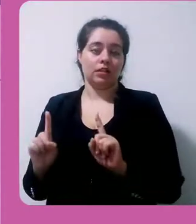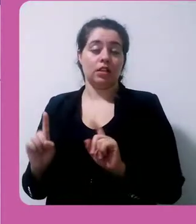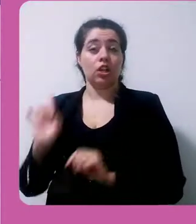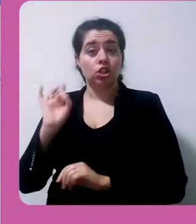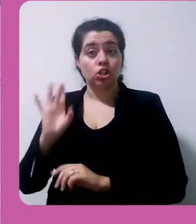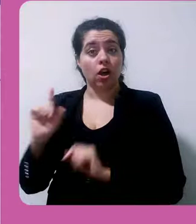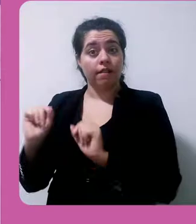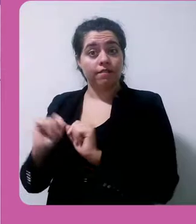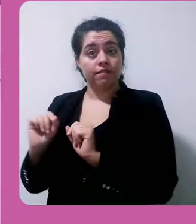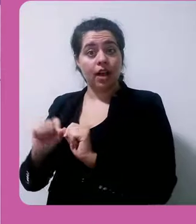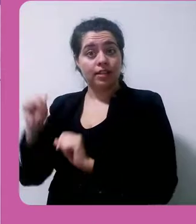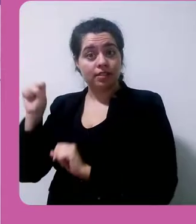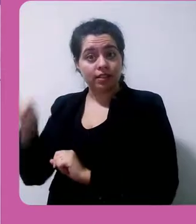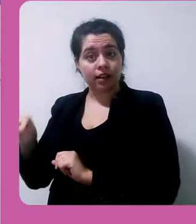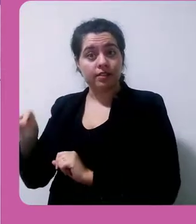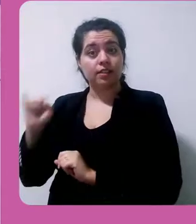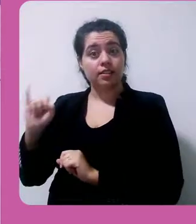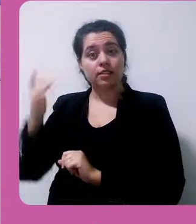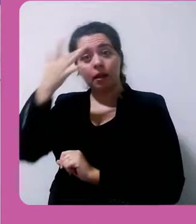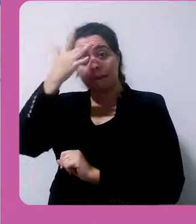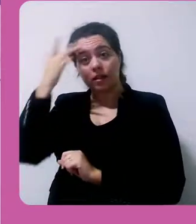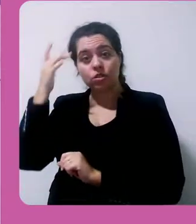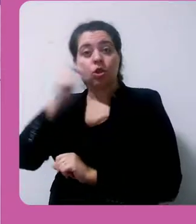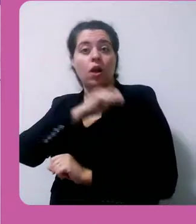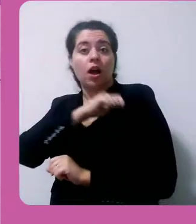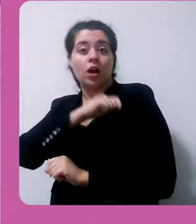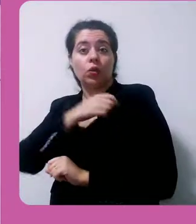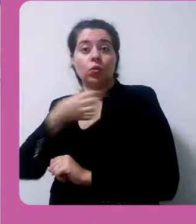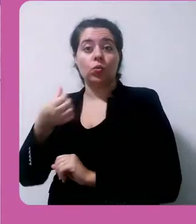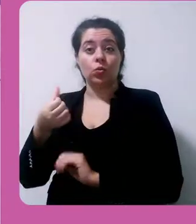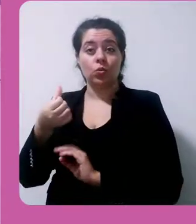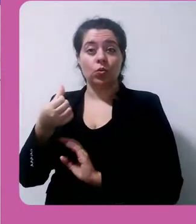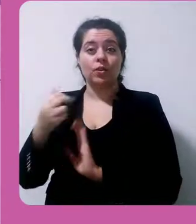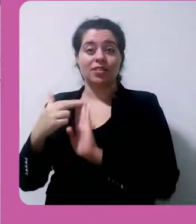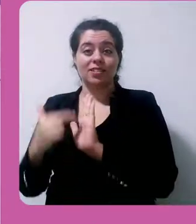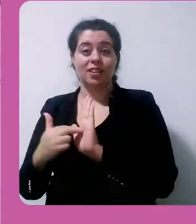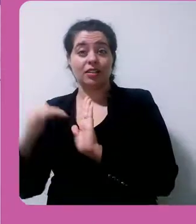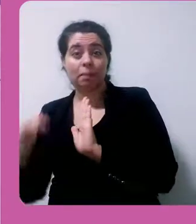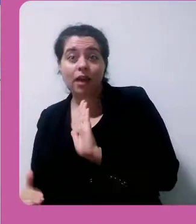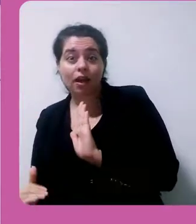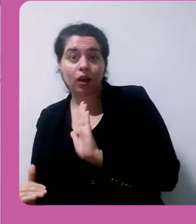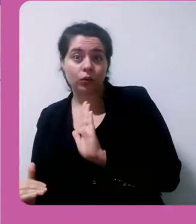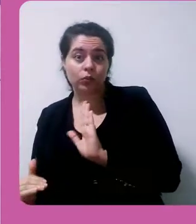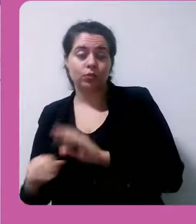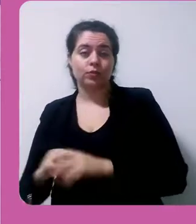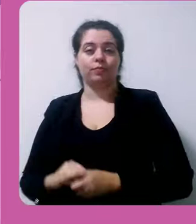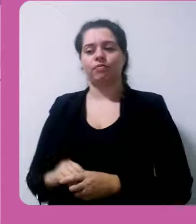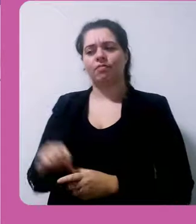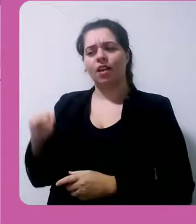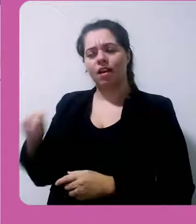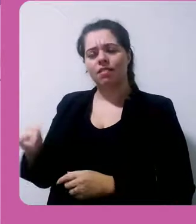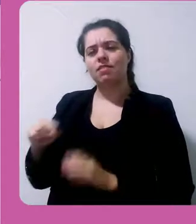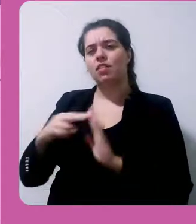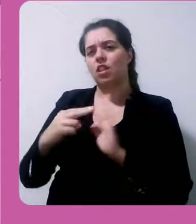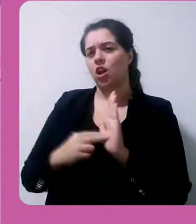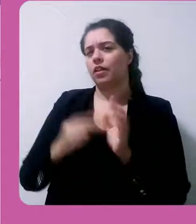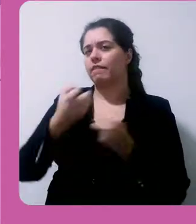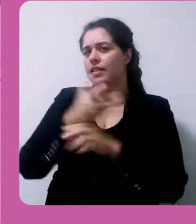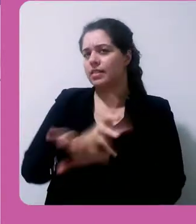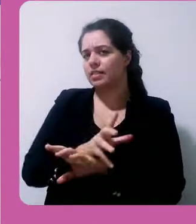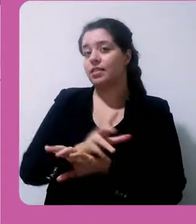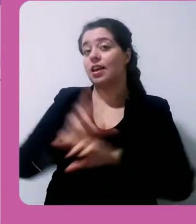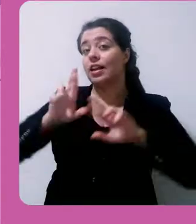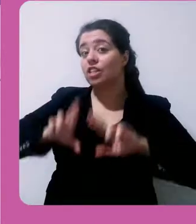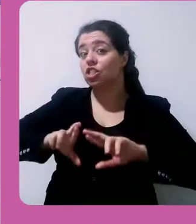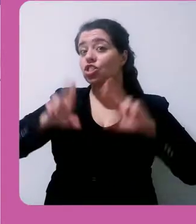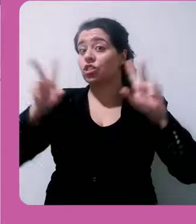6. E vejam, nota vazia é diferente da nota zero. Então, se um aluno foi,